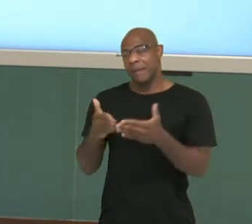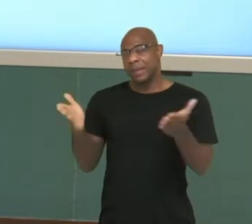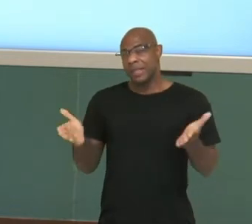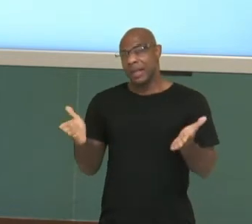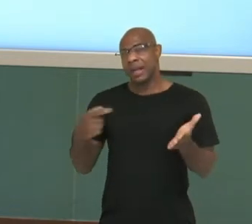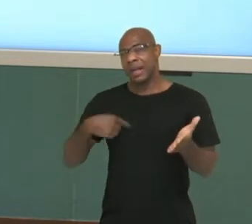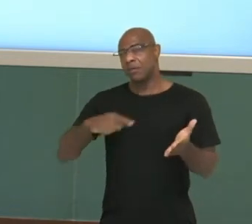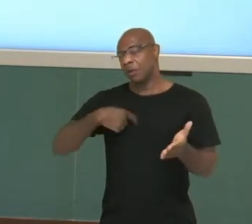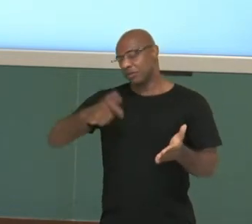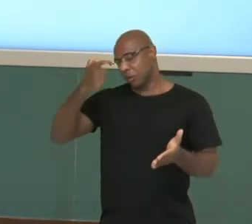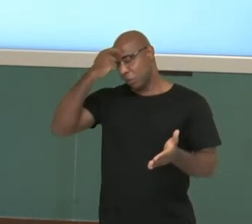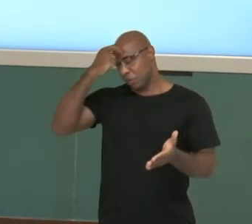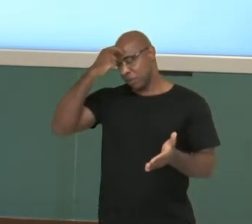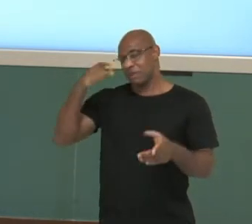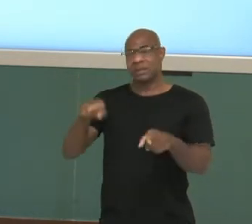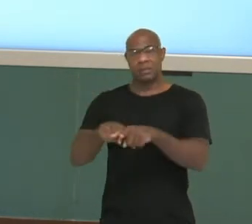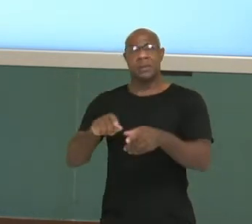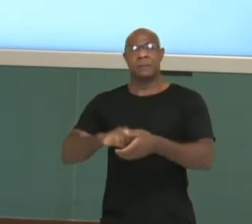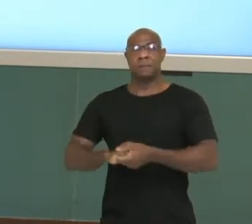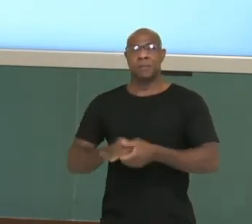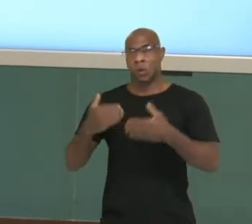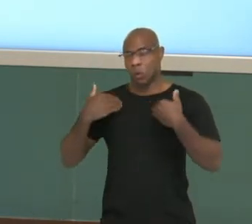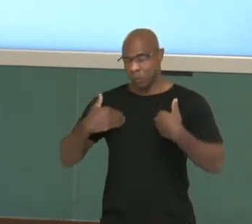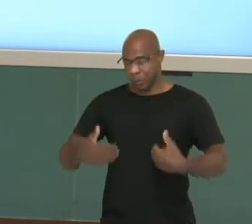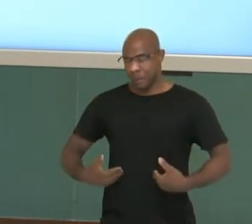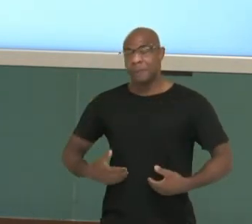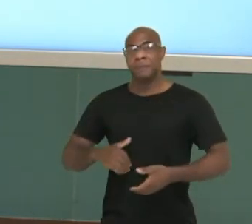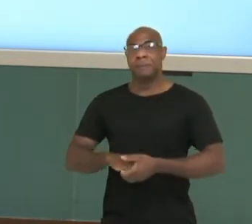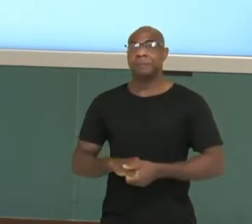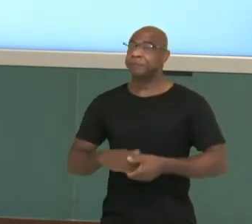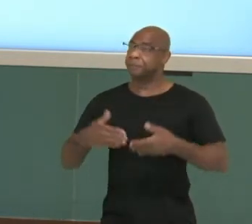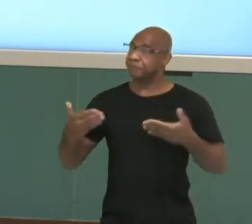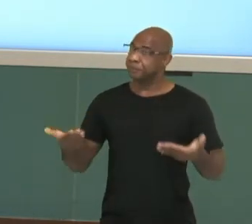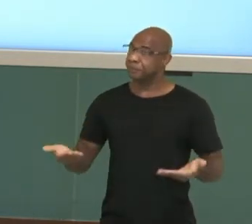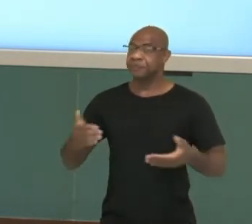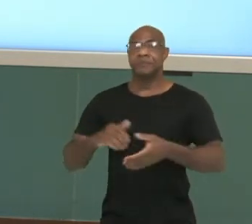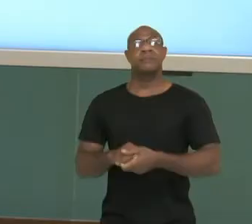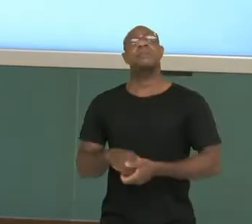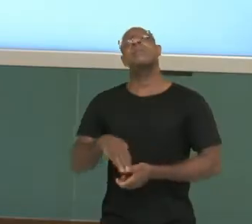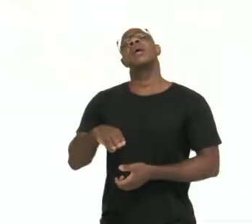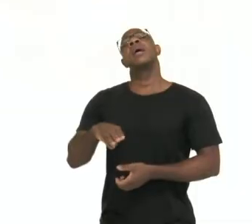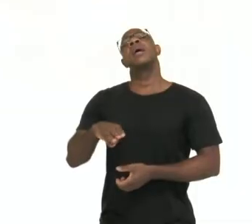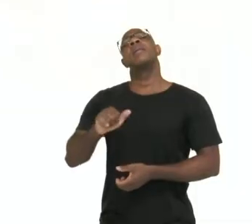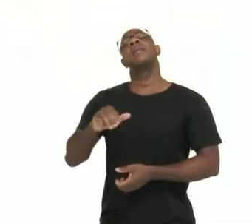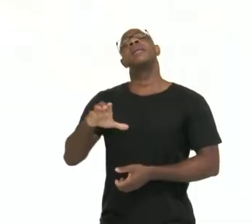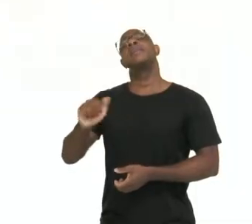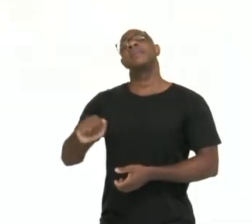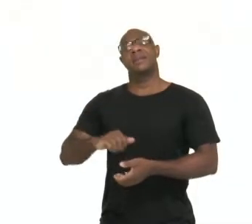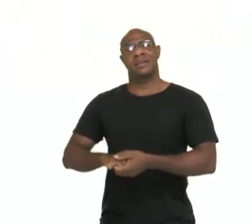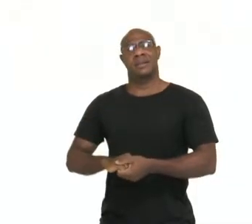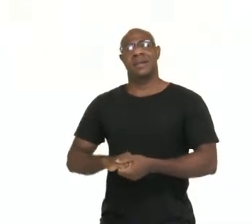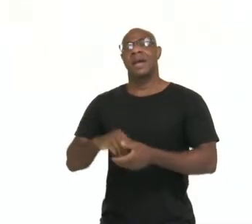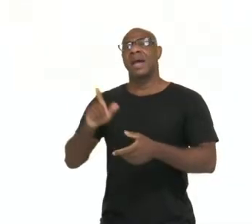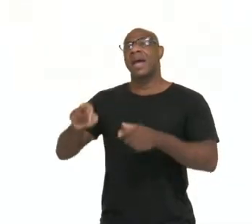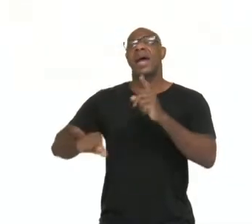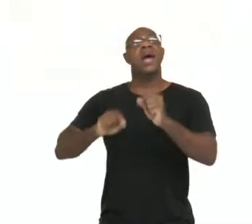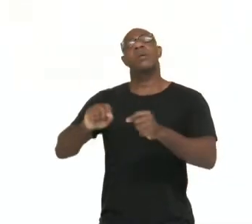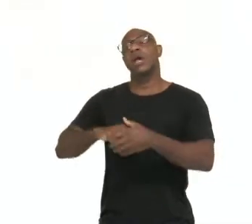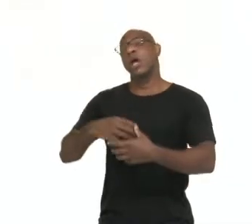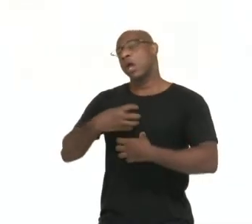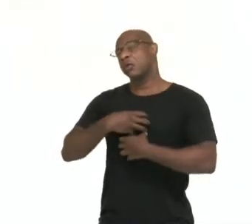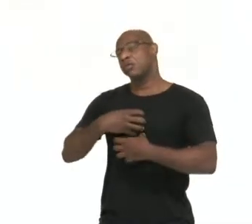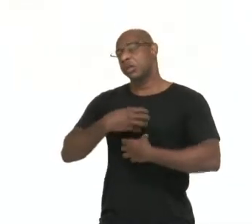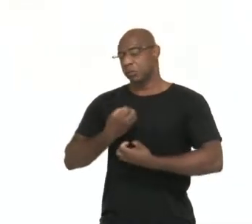nossa consciência corporal. Então vamos lá, mímica. A mímica é uma forma